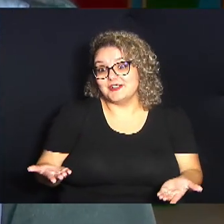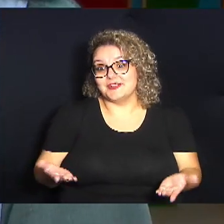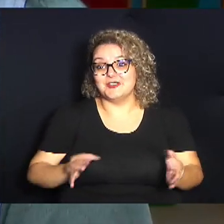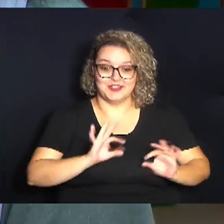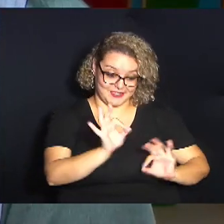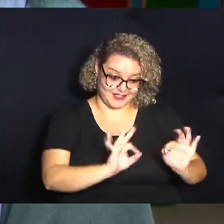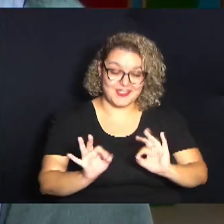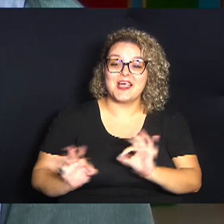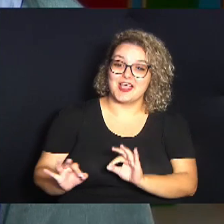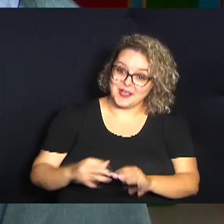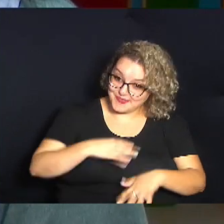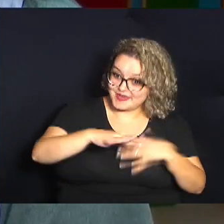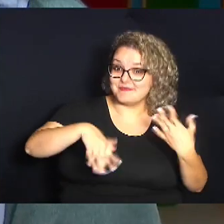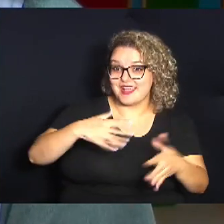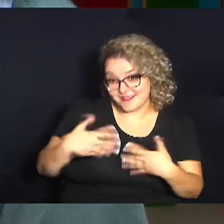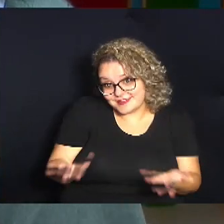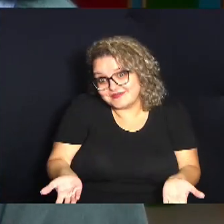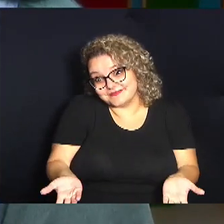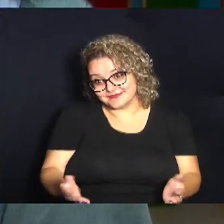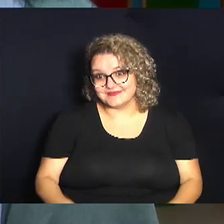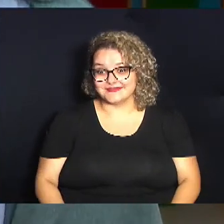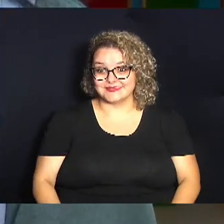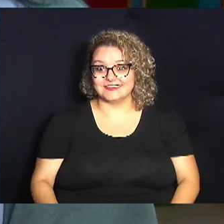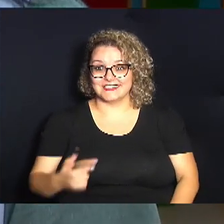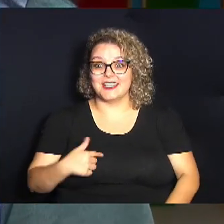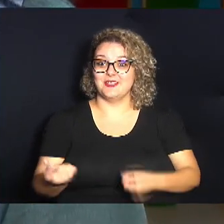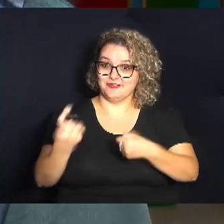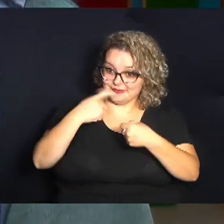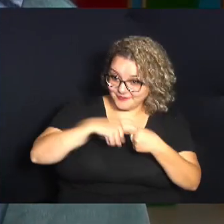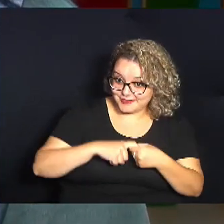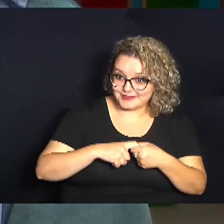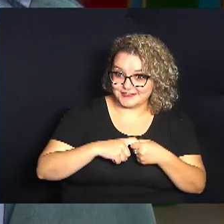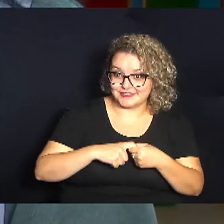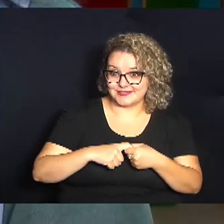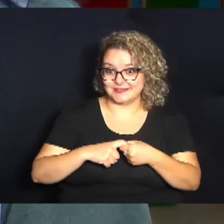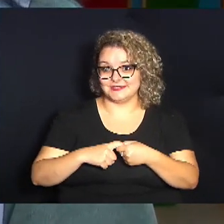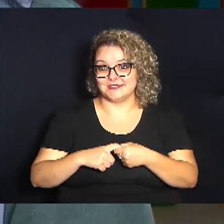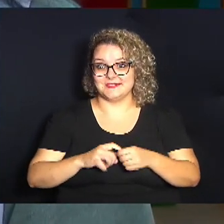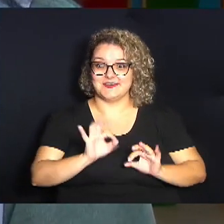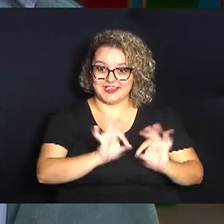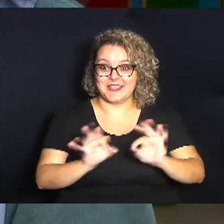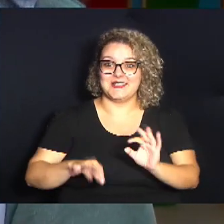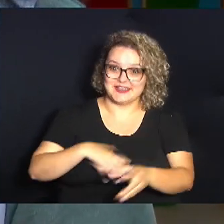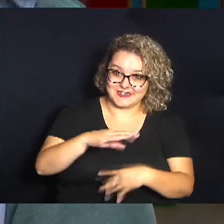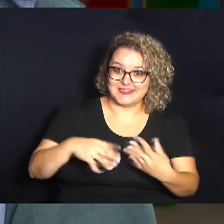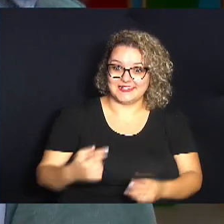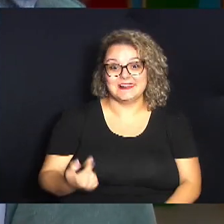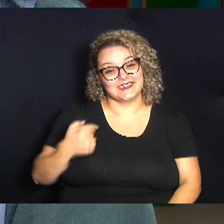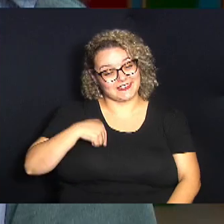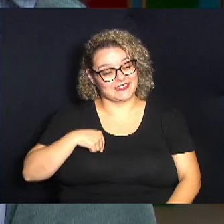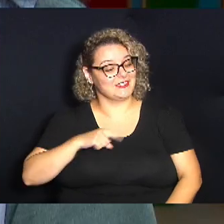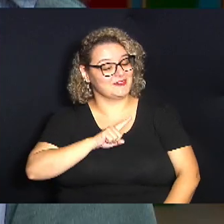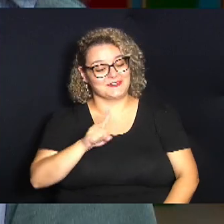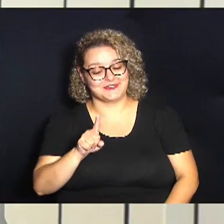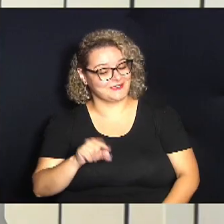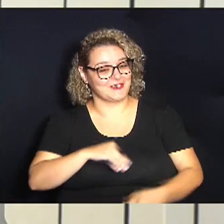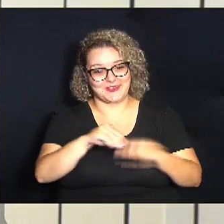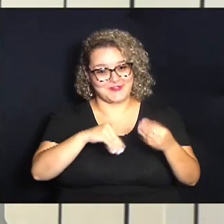a bagunça. Então agora eu voltei para arrumar as bagunças que eu não arrumei quando era pequeno.